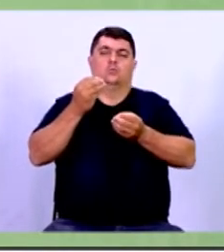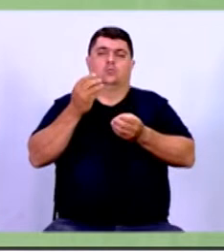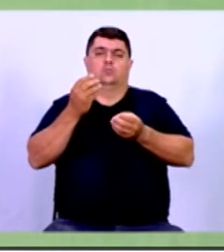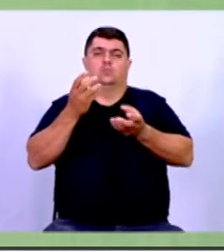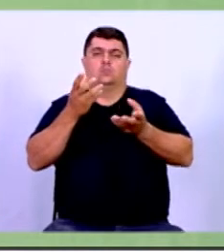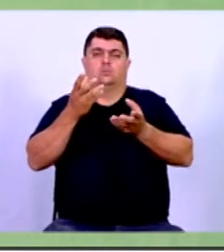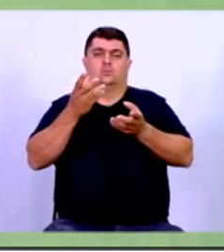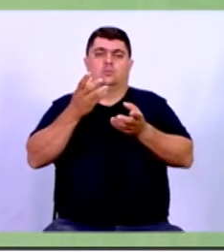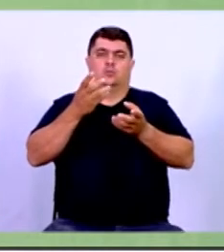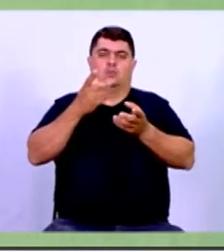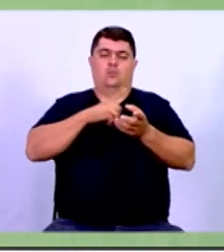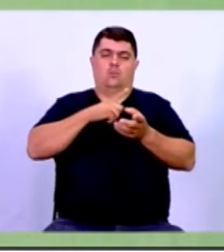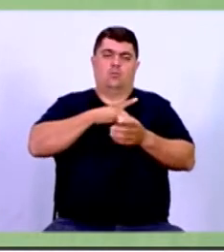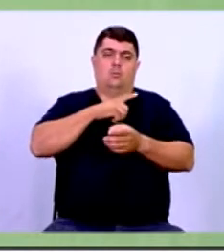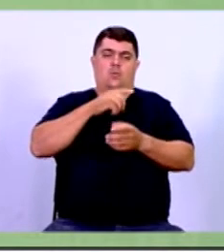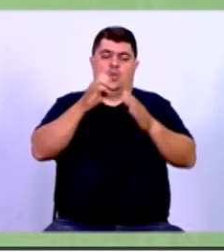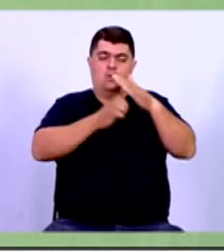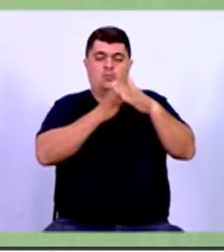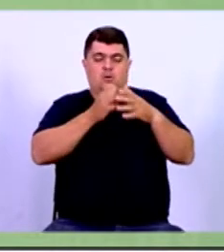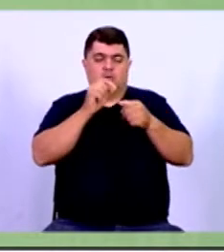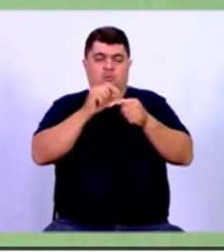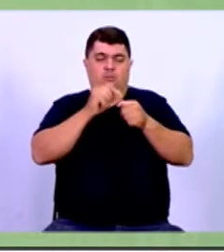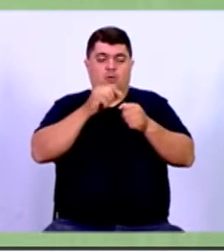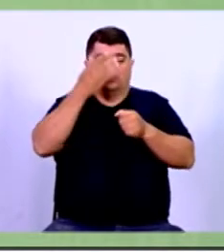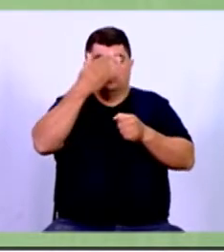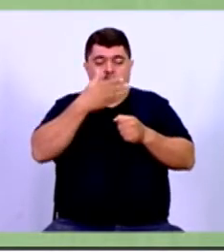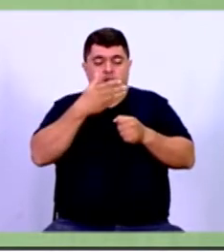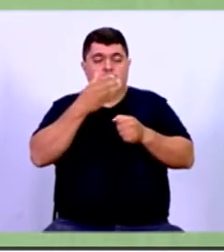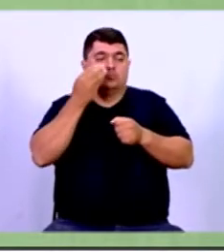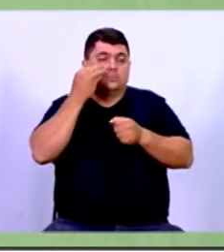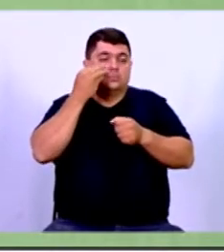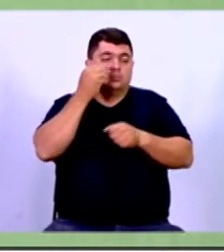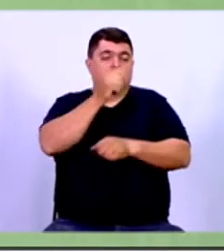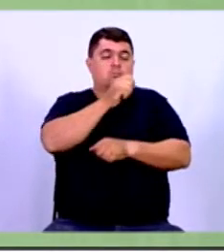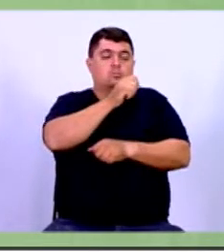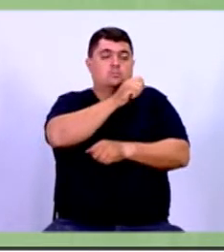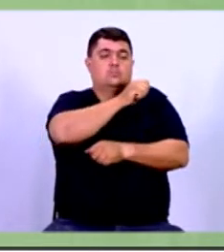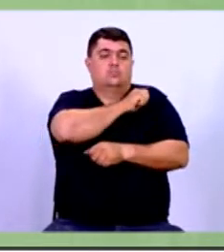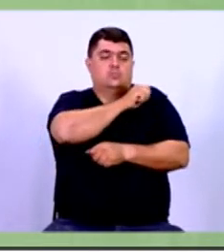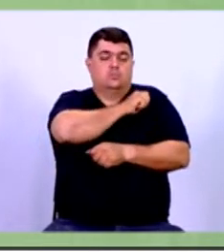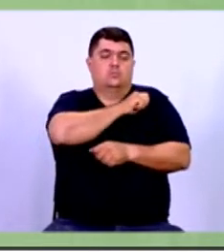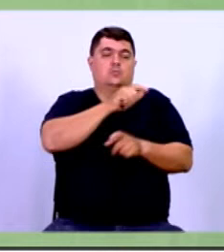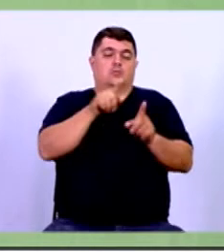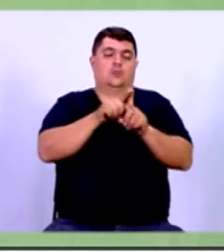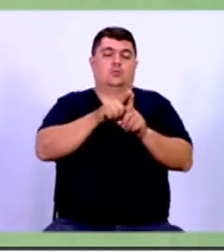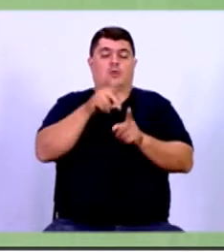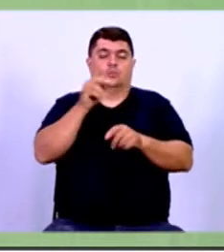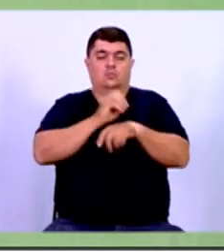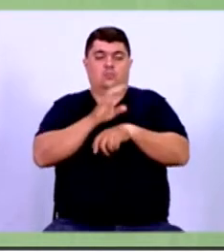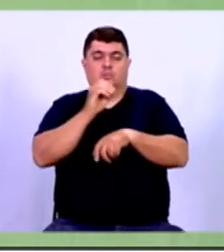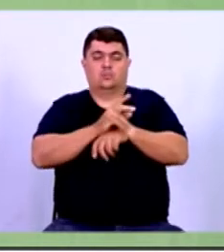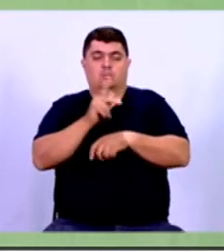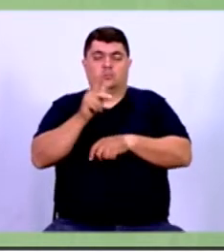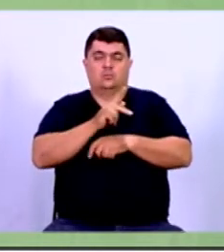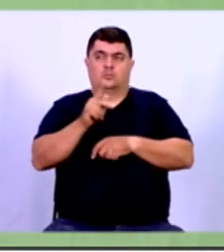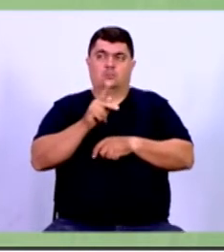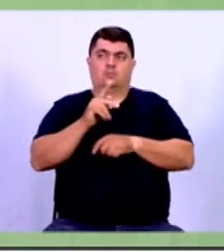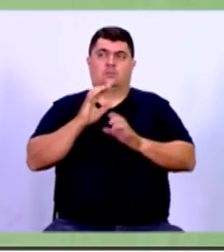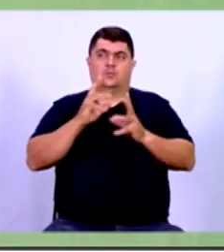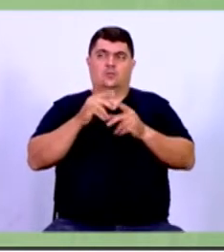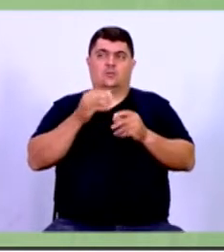feita pelo concedente, pela empresa, ela é feita pelo estagiário, pelo professor orientador. Então, todos